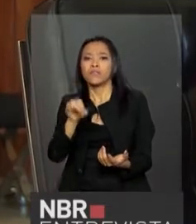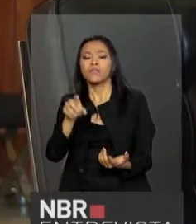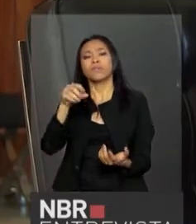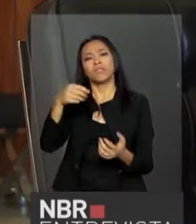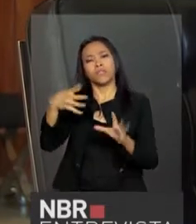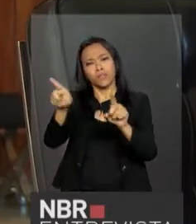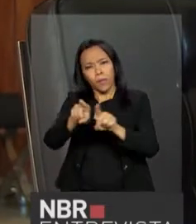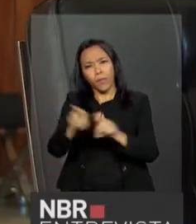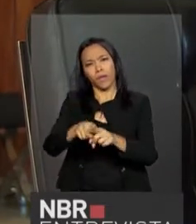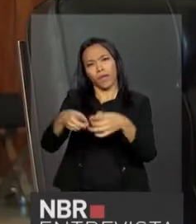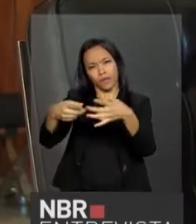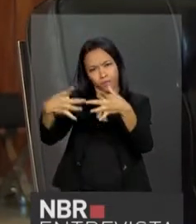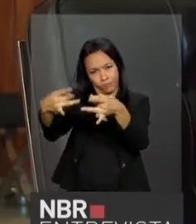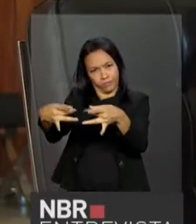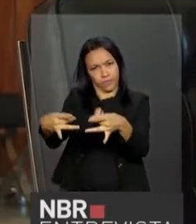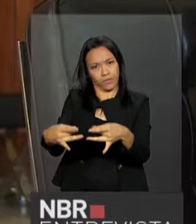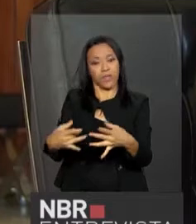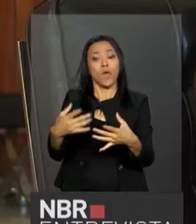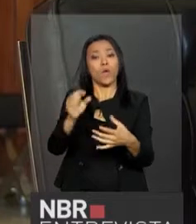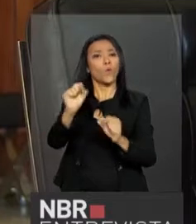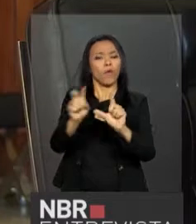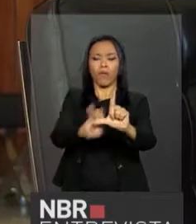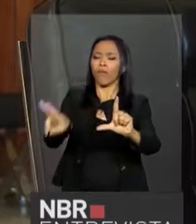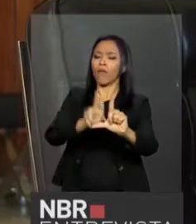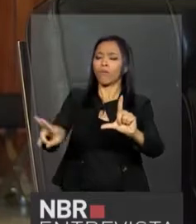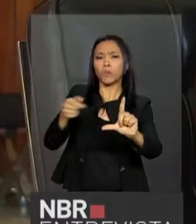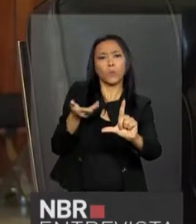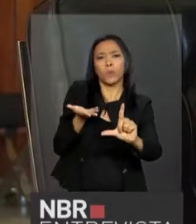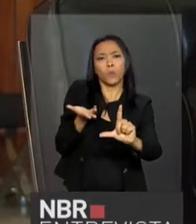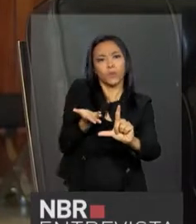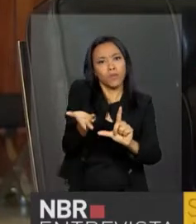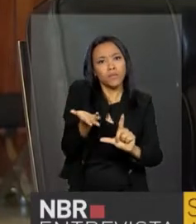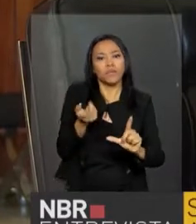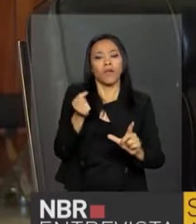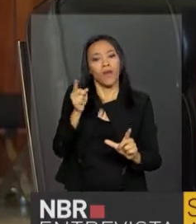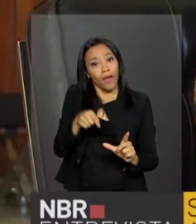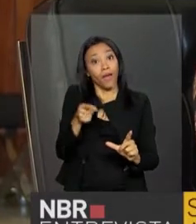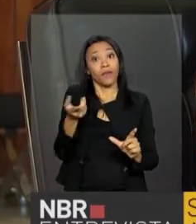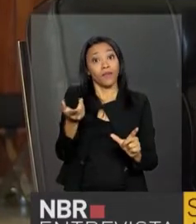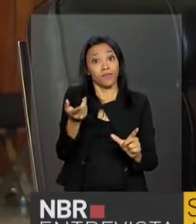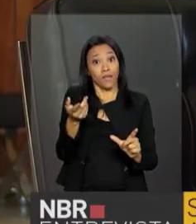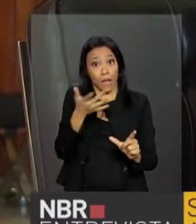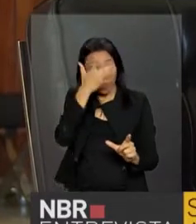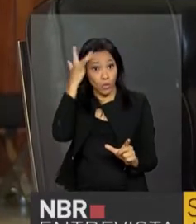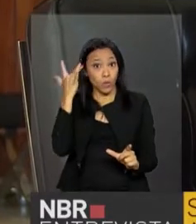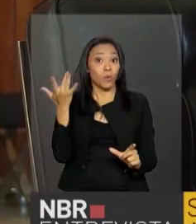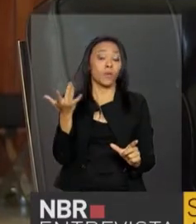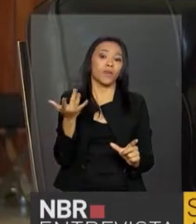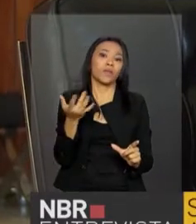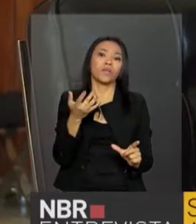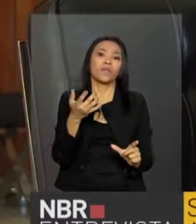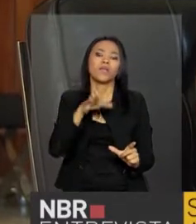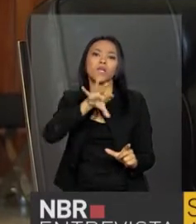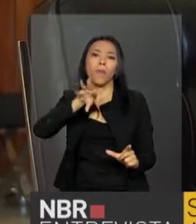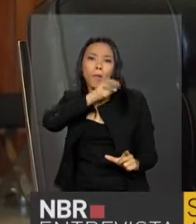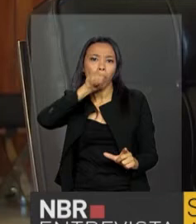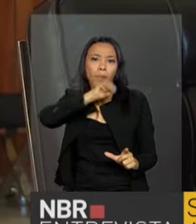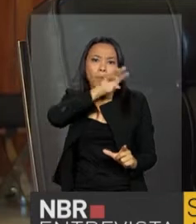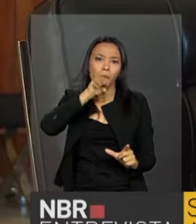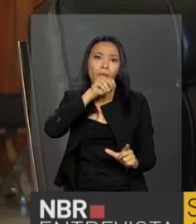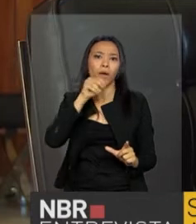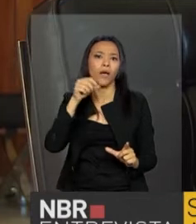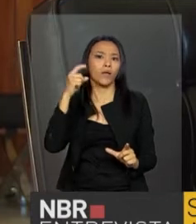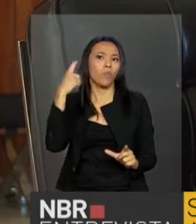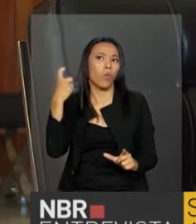nos editais, né, é uma legenda que inclui o falante e os efeitos